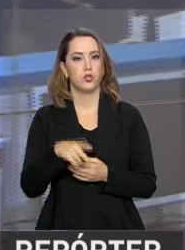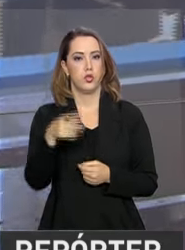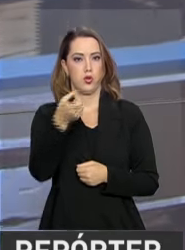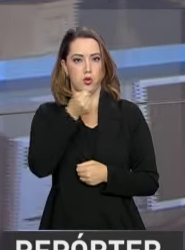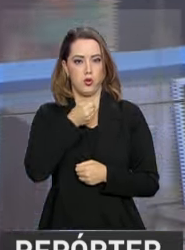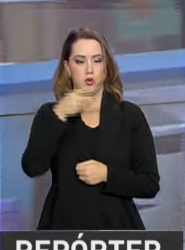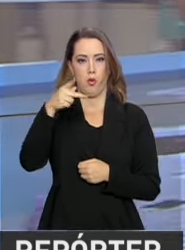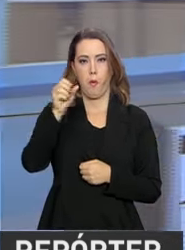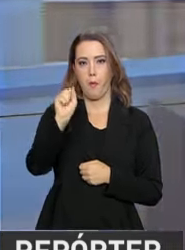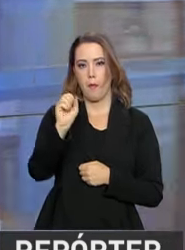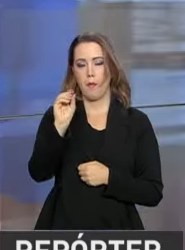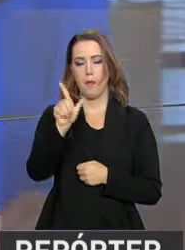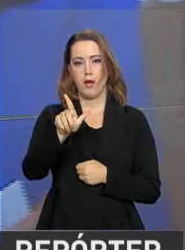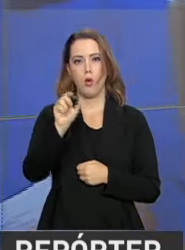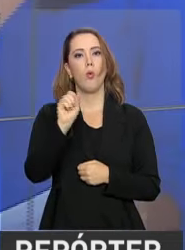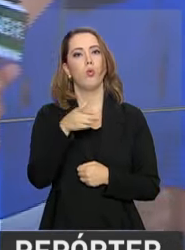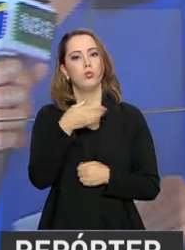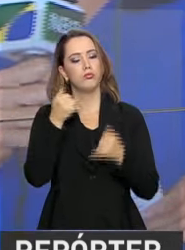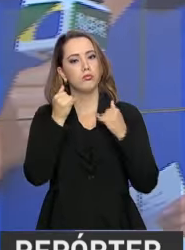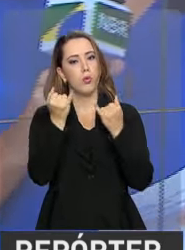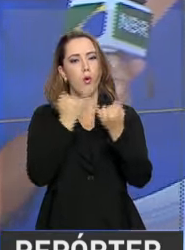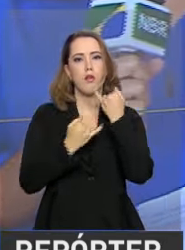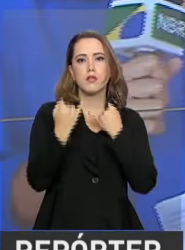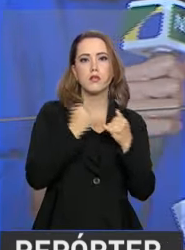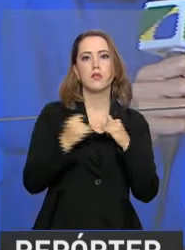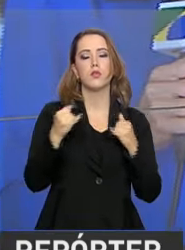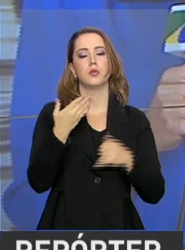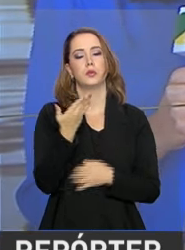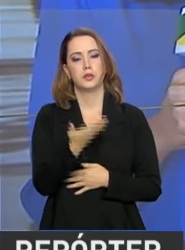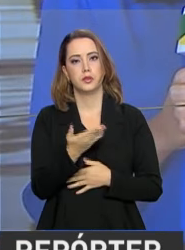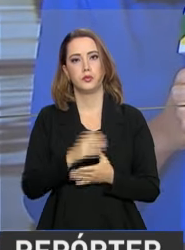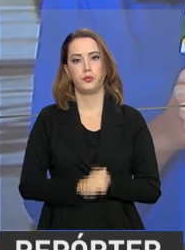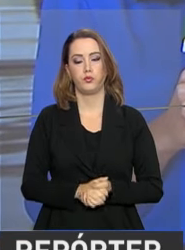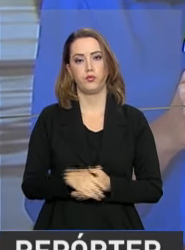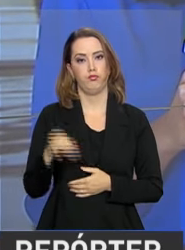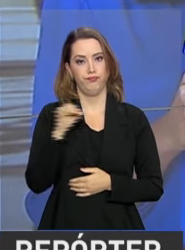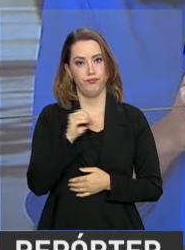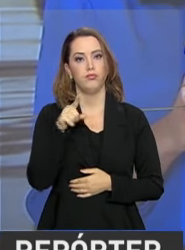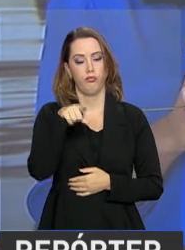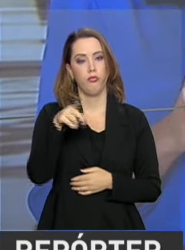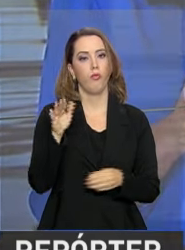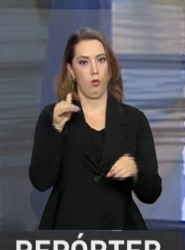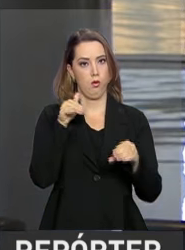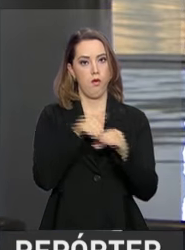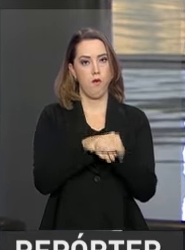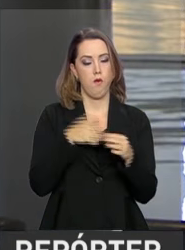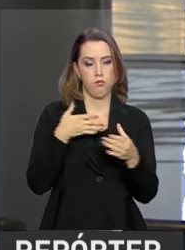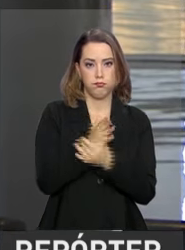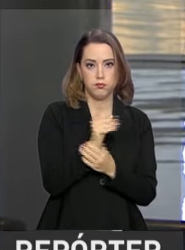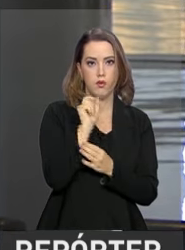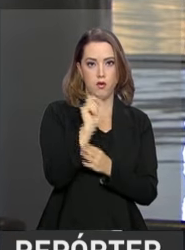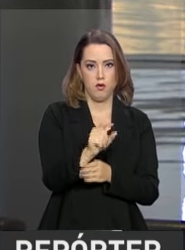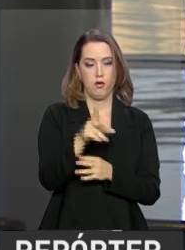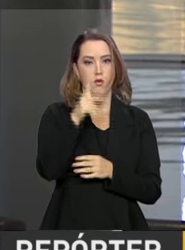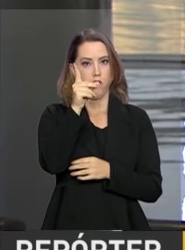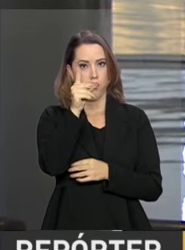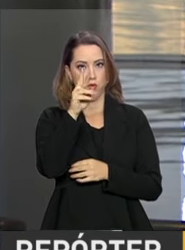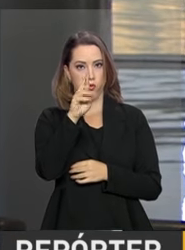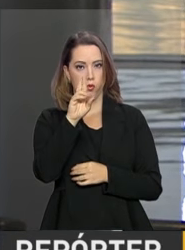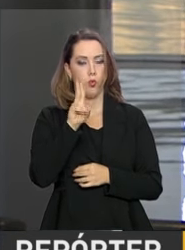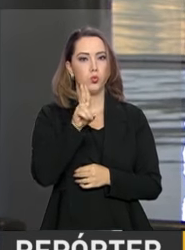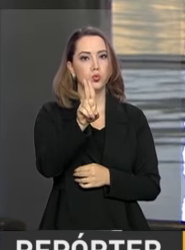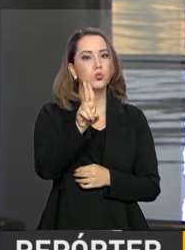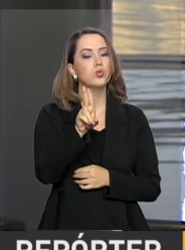orkut tem as informações ao vivo foi paola foi danielle olha aprovação da desvinculação das receitas da união também